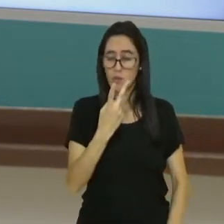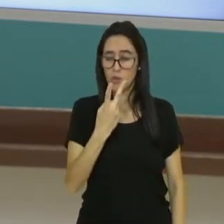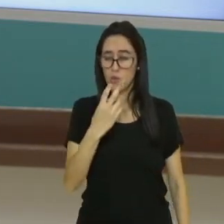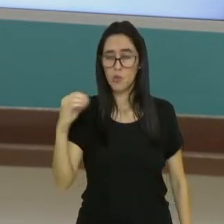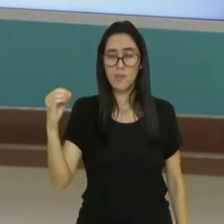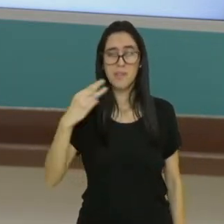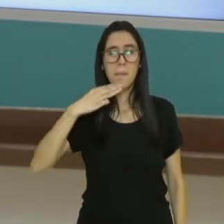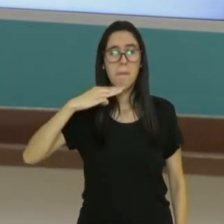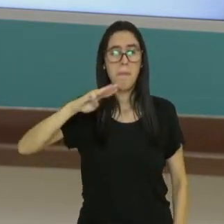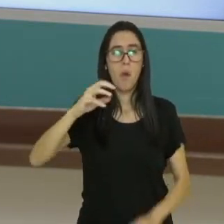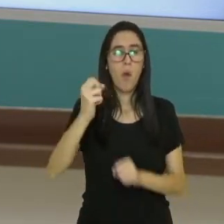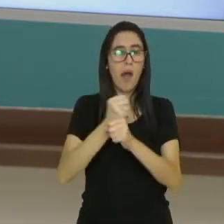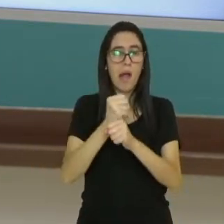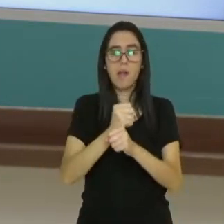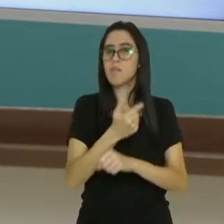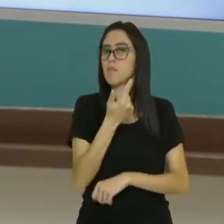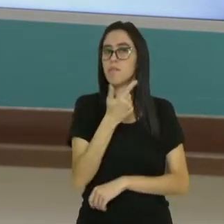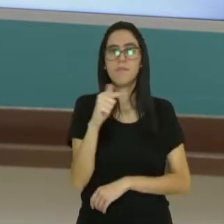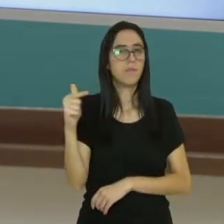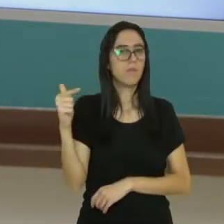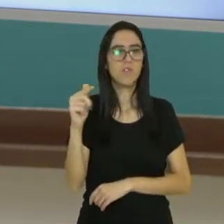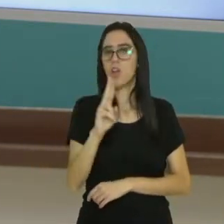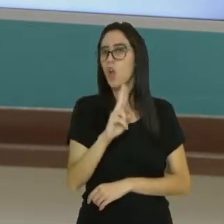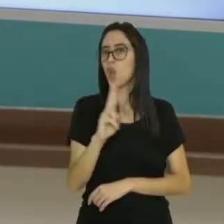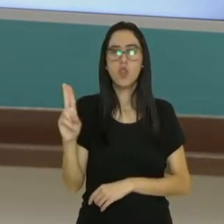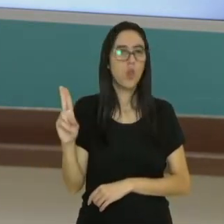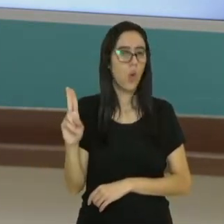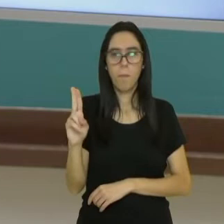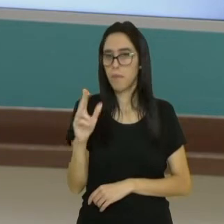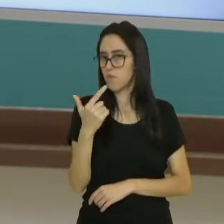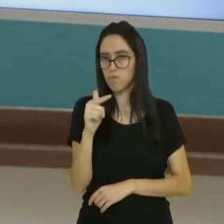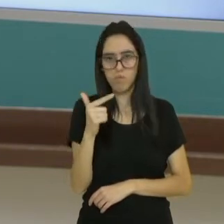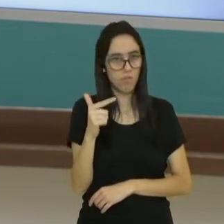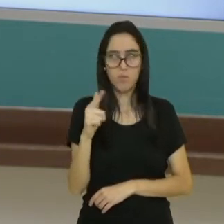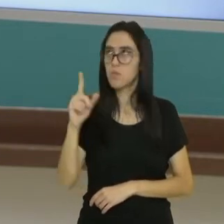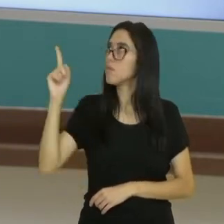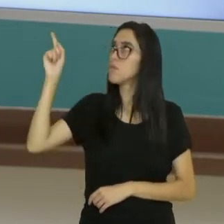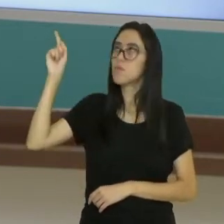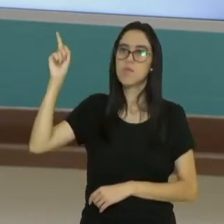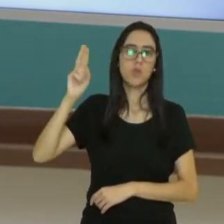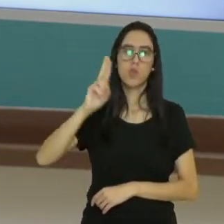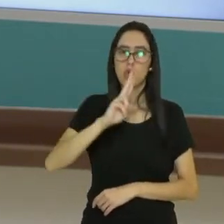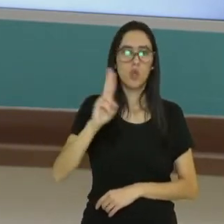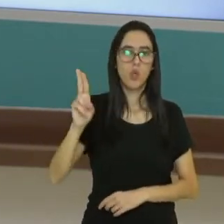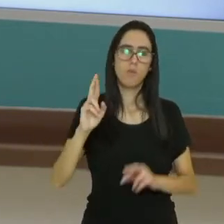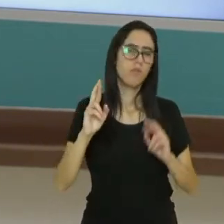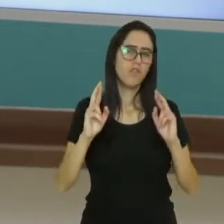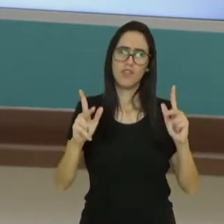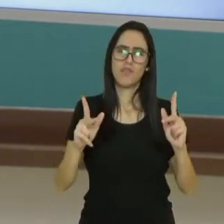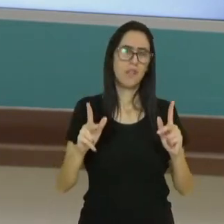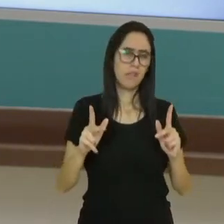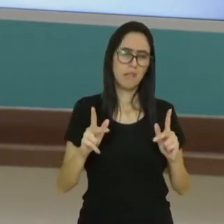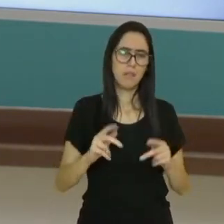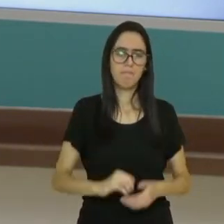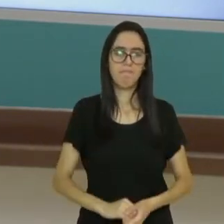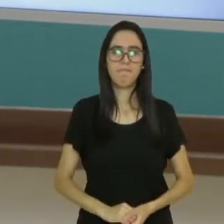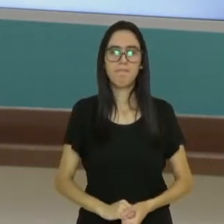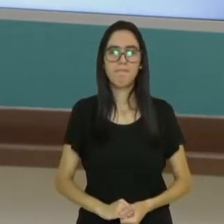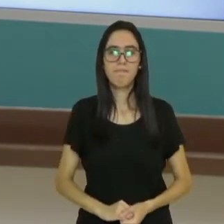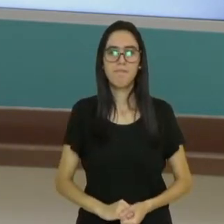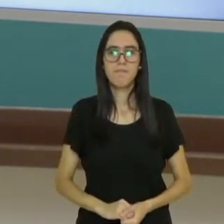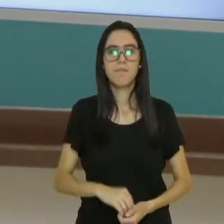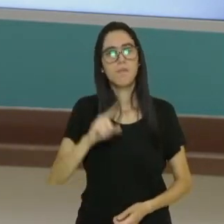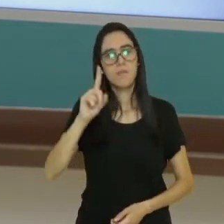anos atrás, não tinha esse nome, ou não tinham esses nomes que nós temos hoje dos continentes.